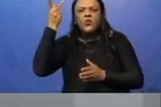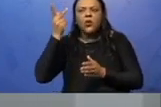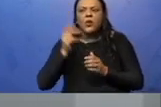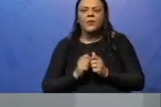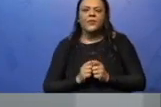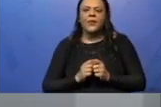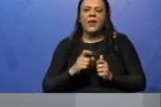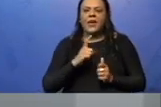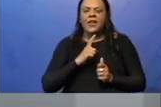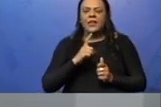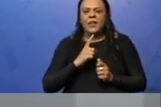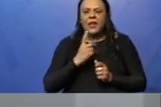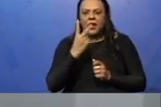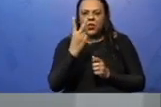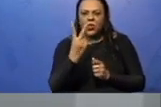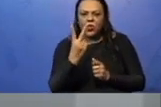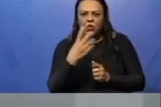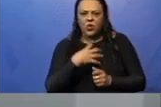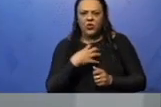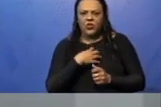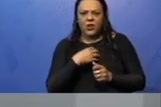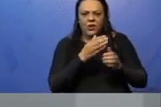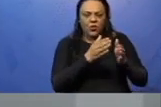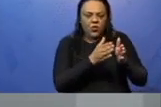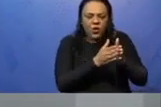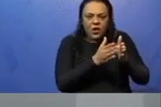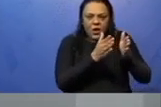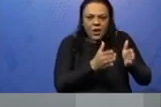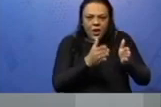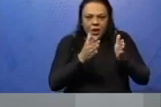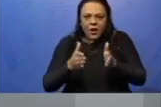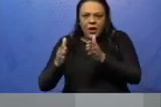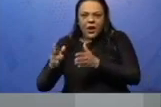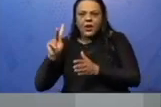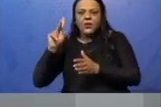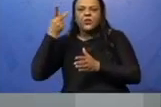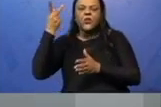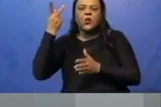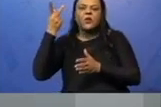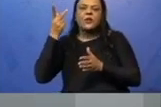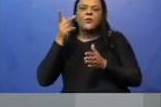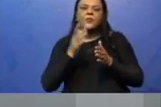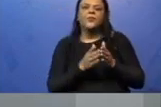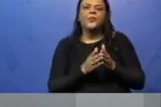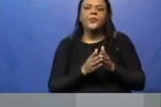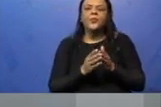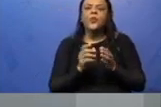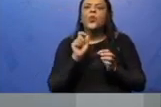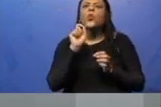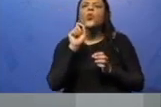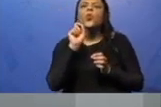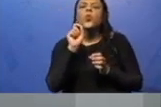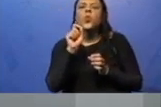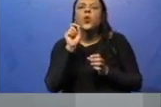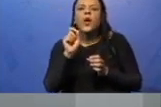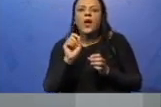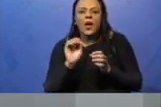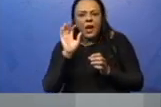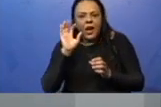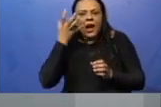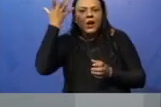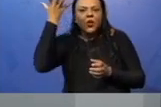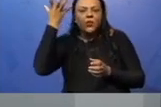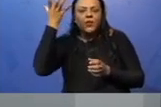Existem duas formas de eu ordenar esses fatos. A linear, como a da história que nós acabamos de ver, em que os fatos, os acontecimentos, eles